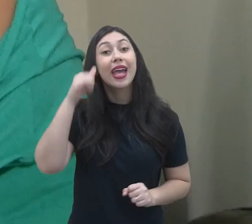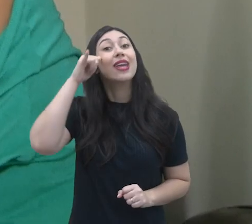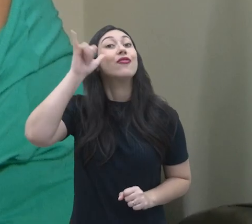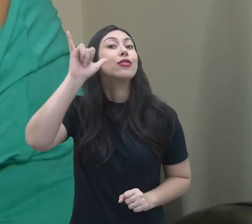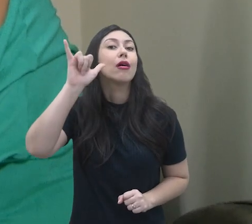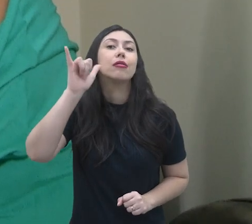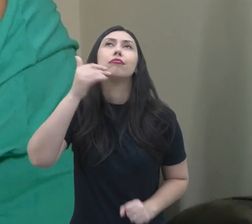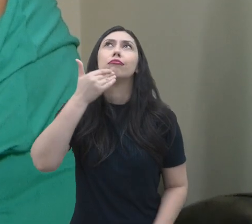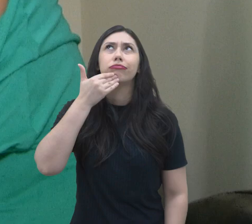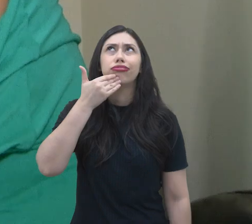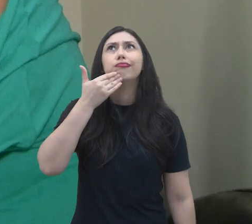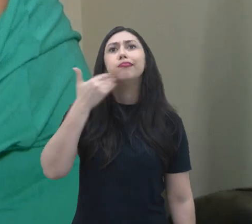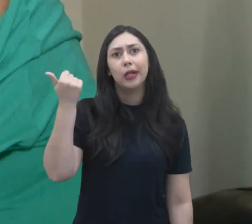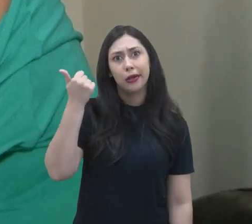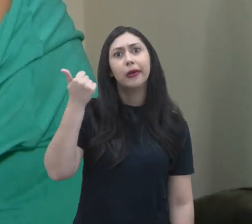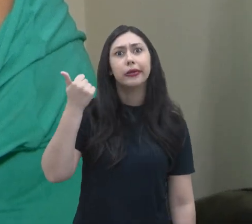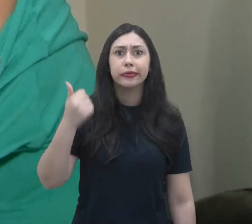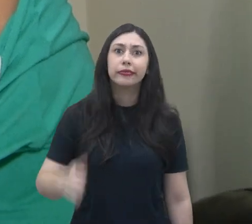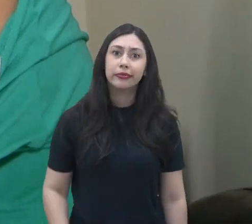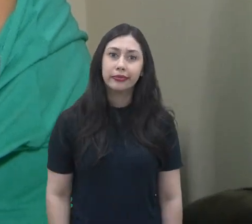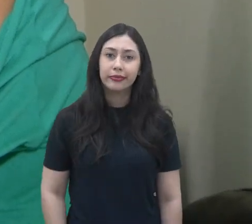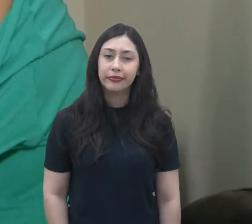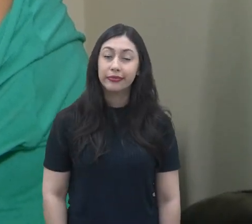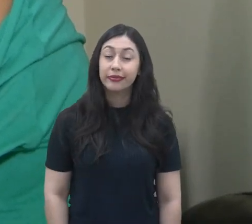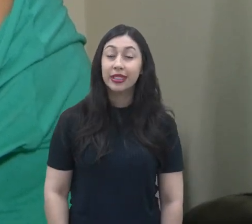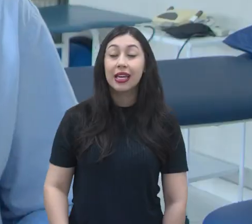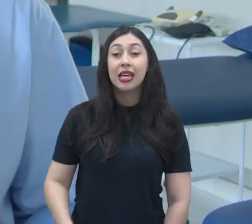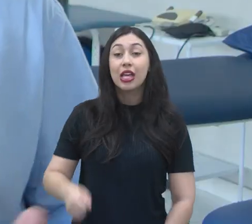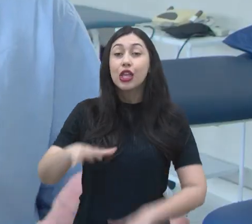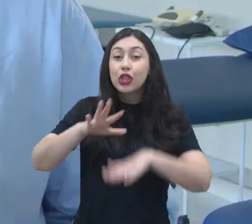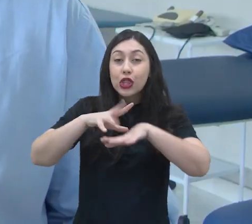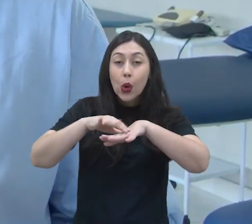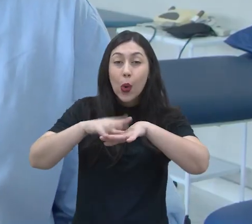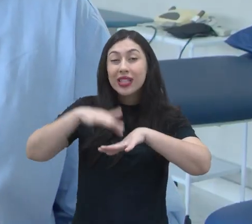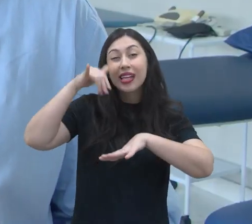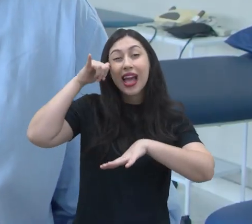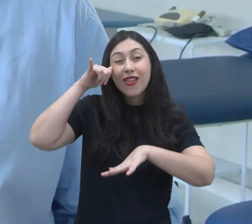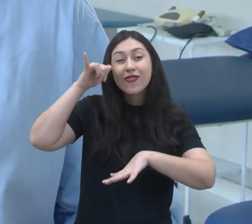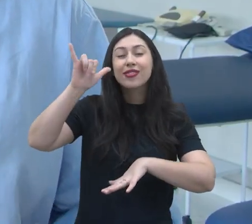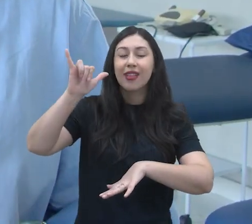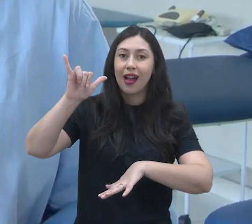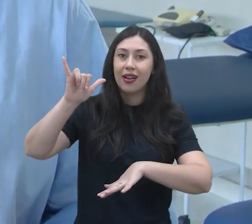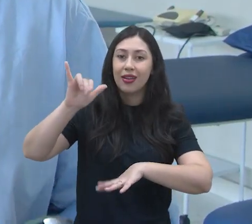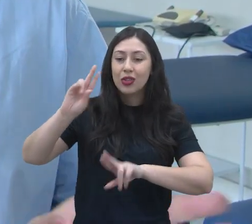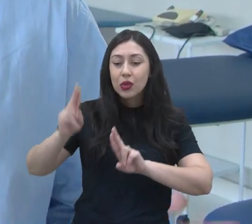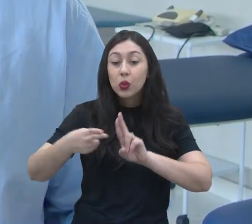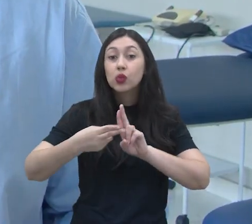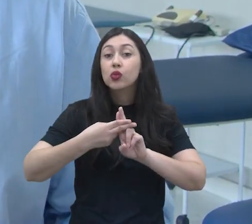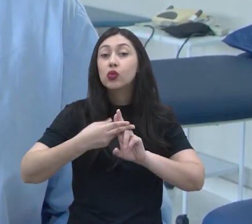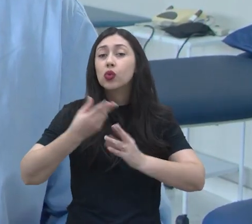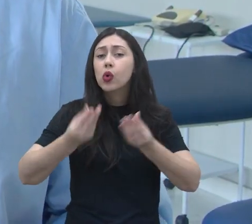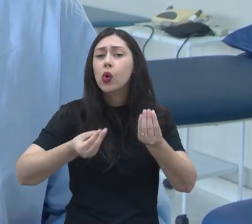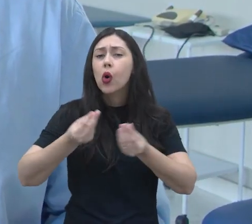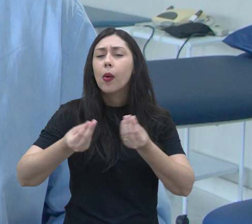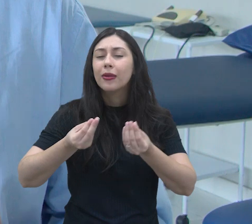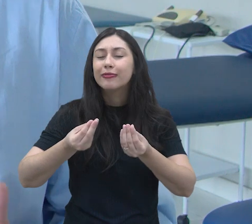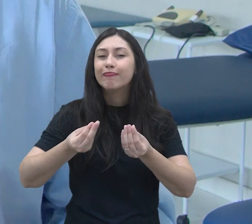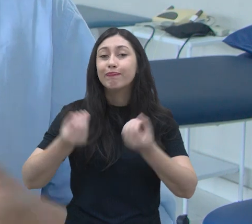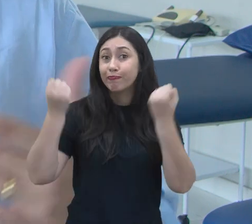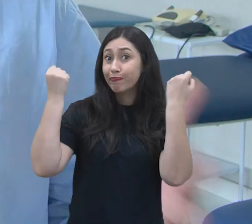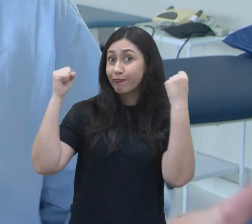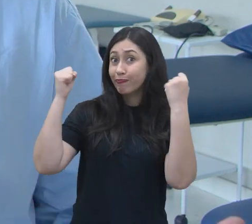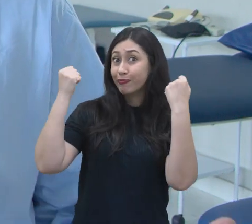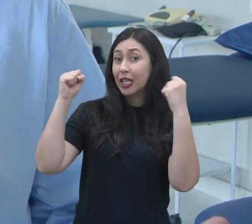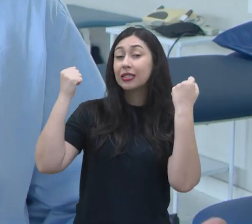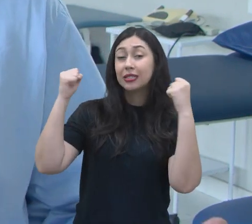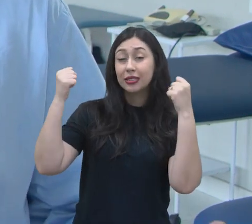máxima: prevenir é muito melhor do que tratar. A prevenção dentro do SUS, o que mais se trabalha hoje é o exercício e é